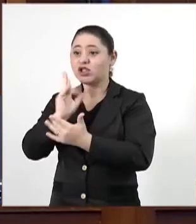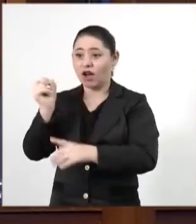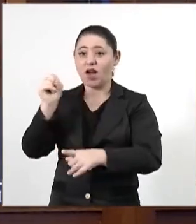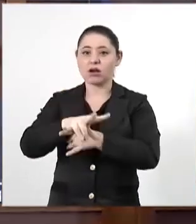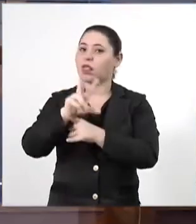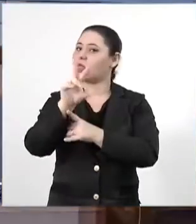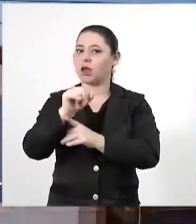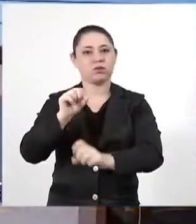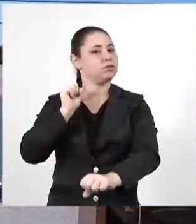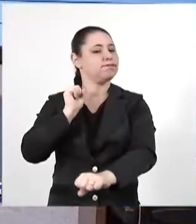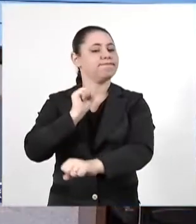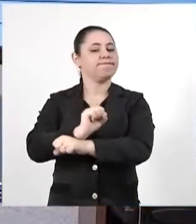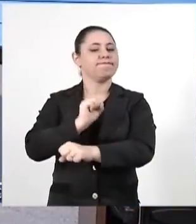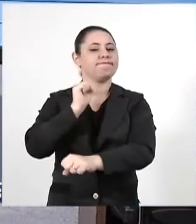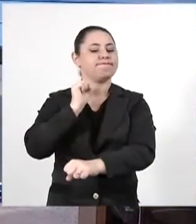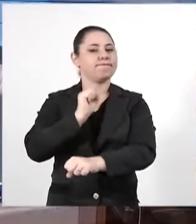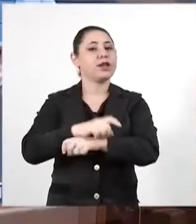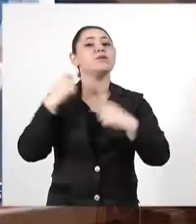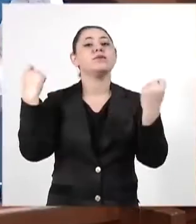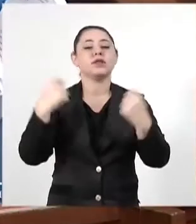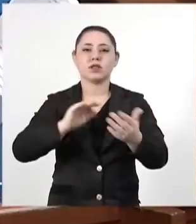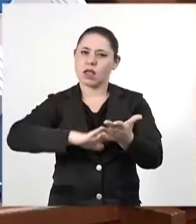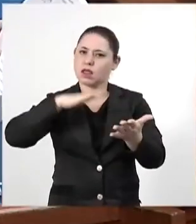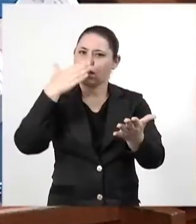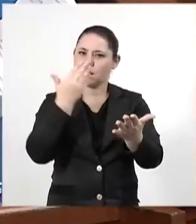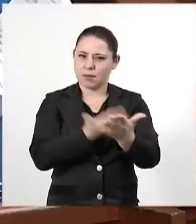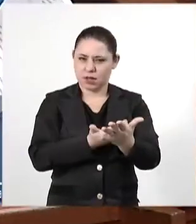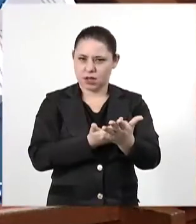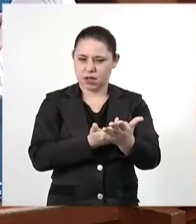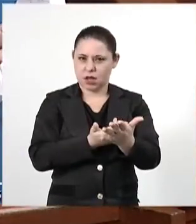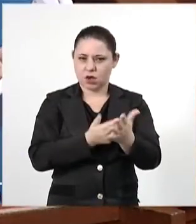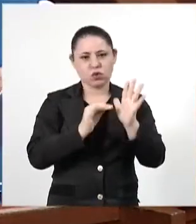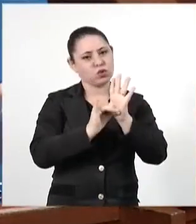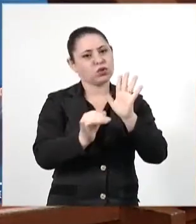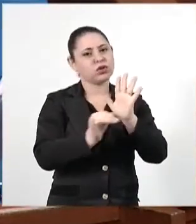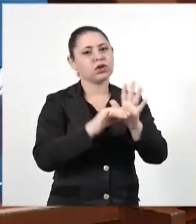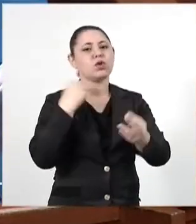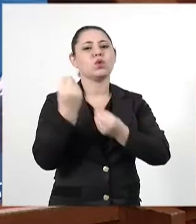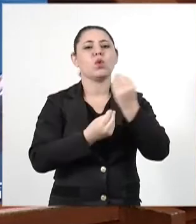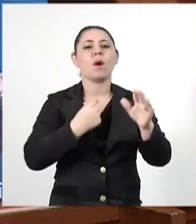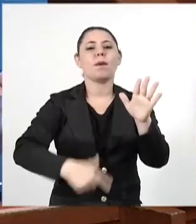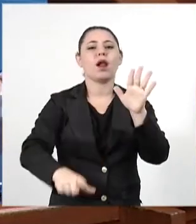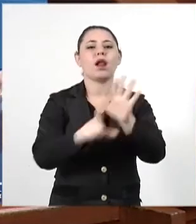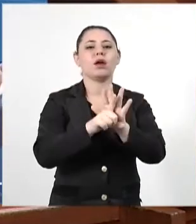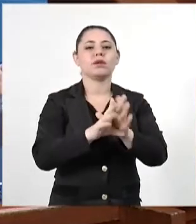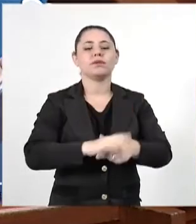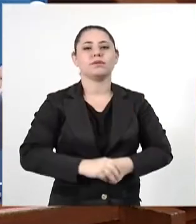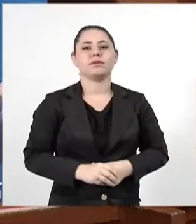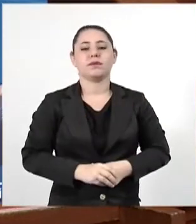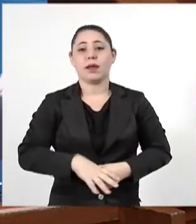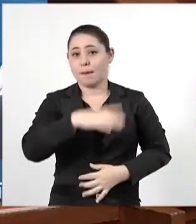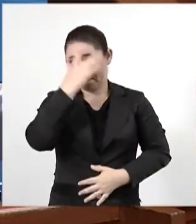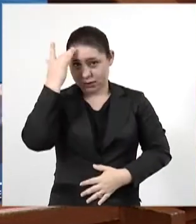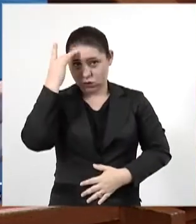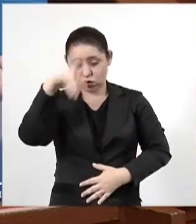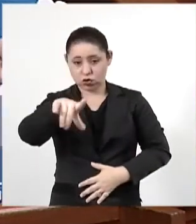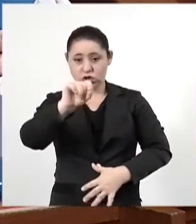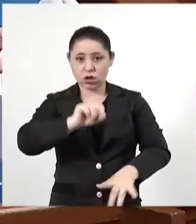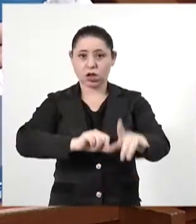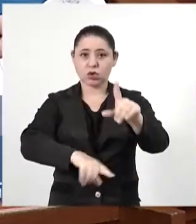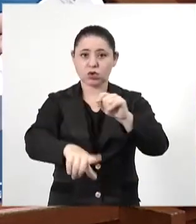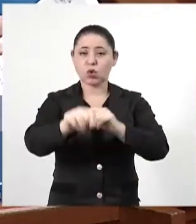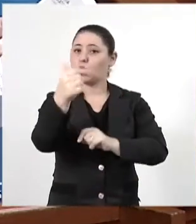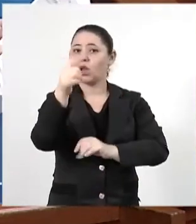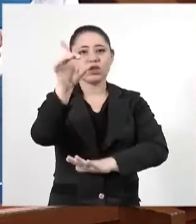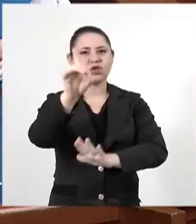subjetivo à convocação. Então, nós temos que fazer a interpretação do edital de acordo com a lei. Aquele que foi selecionado não